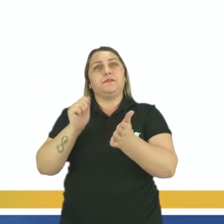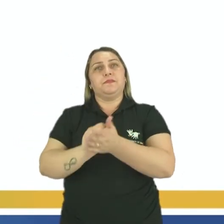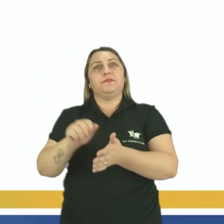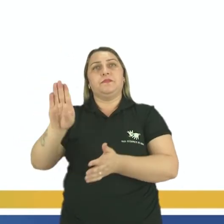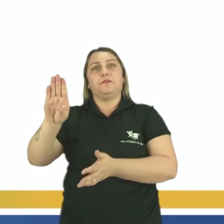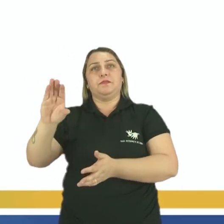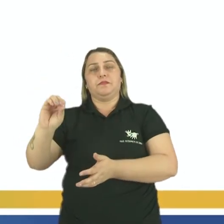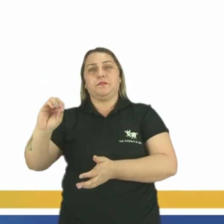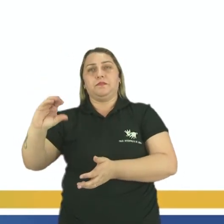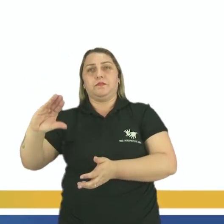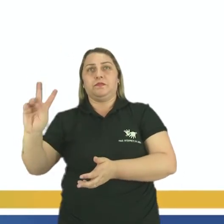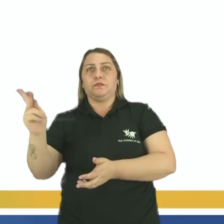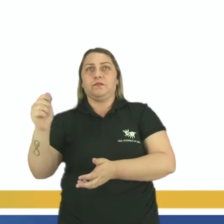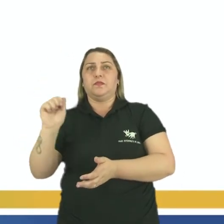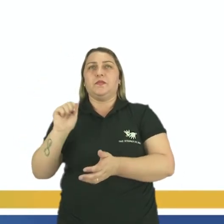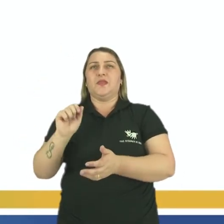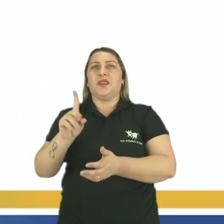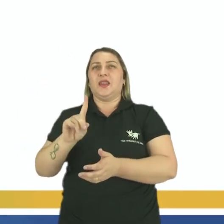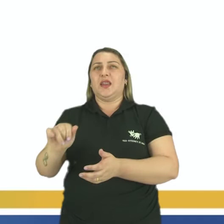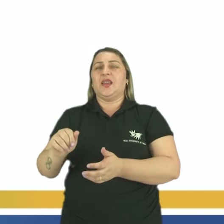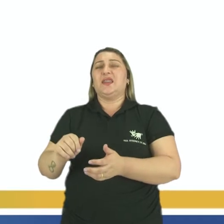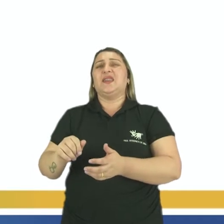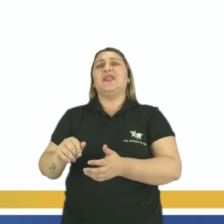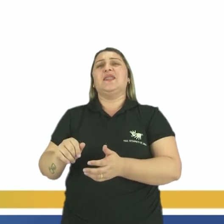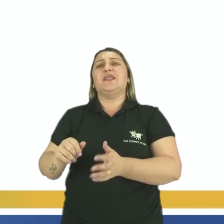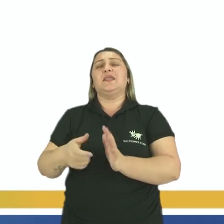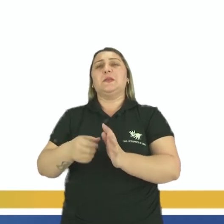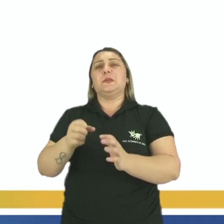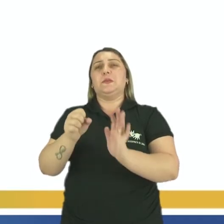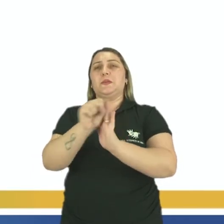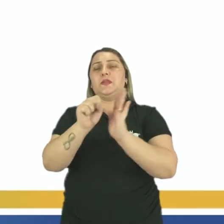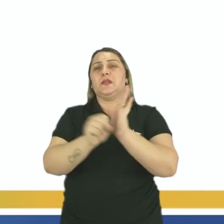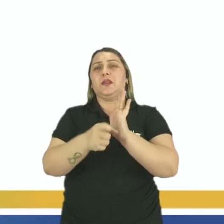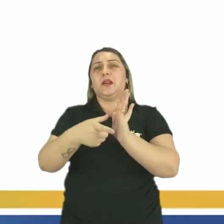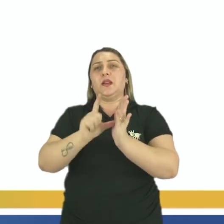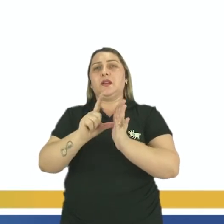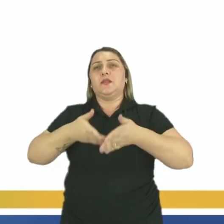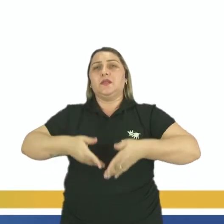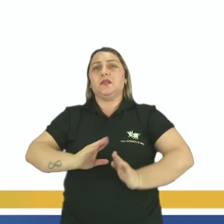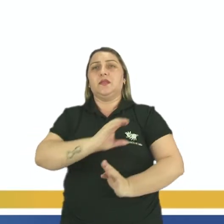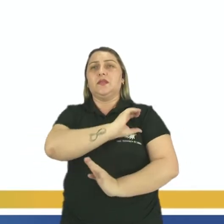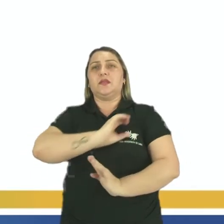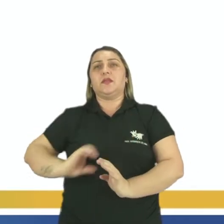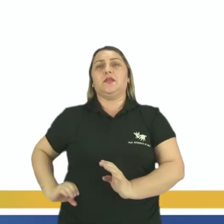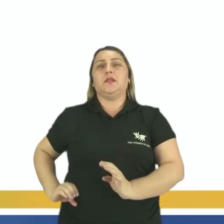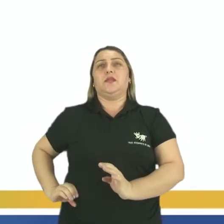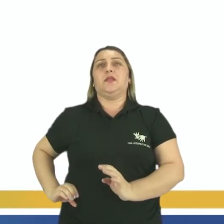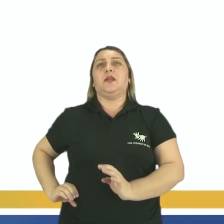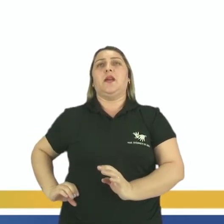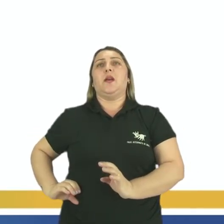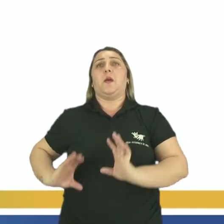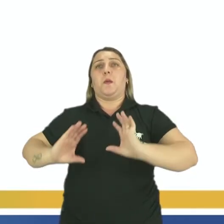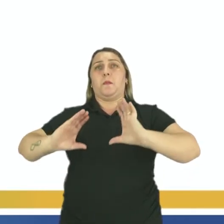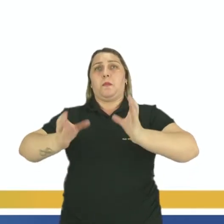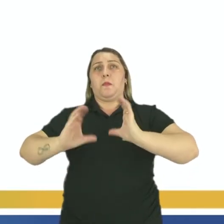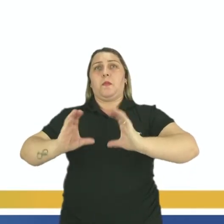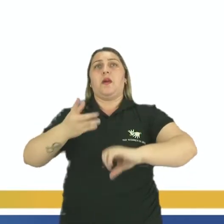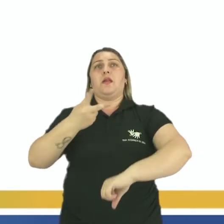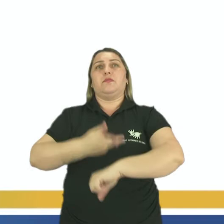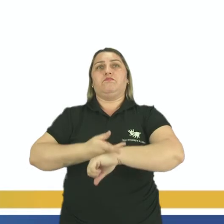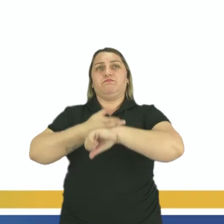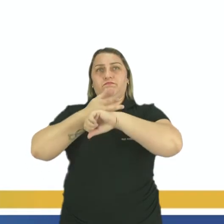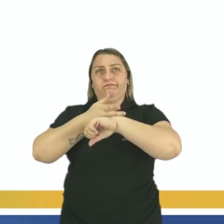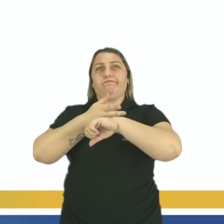bocha datam de alguns séculos antes de Cristo, com bolas de pedra. Entretanto, somente na década